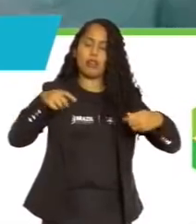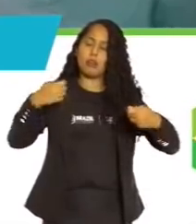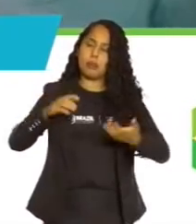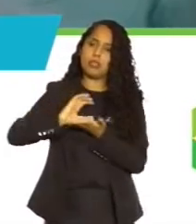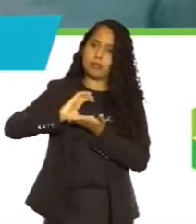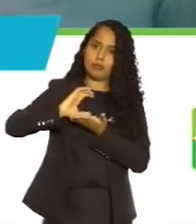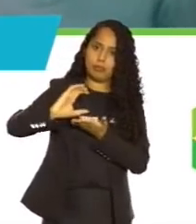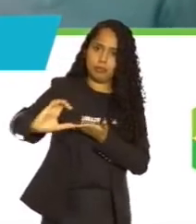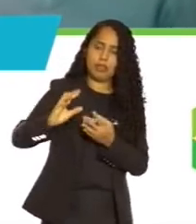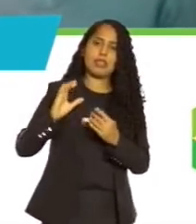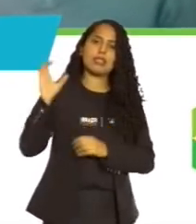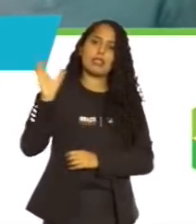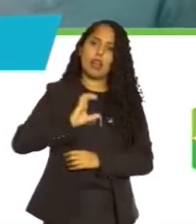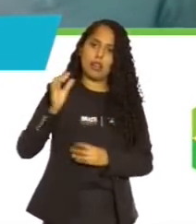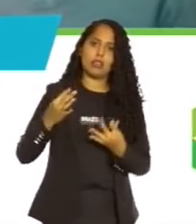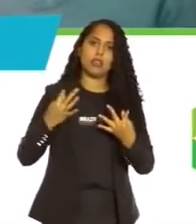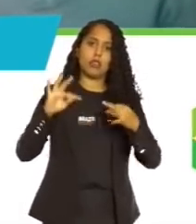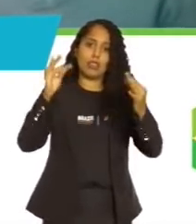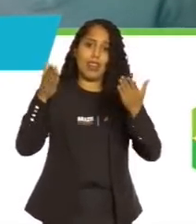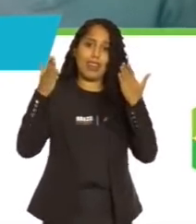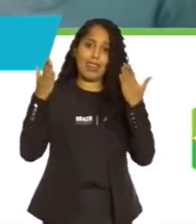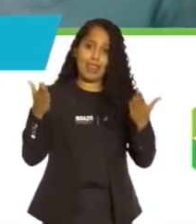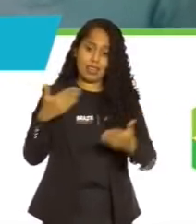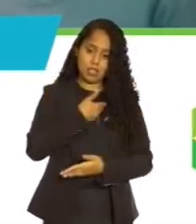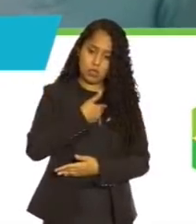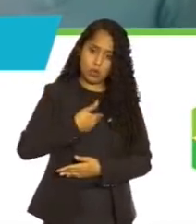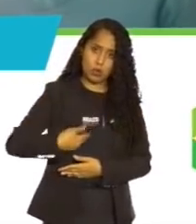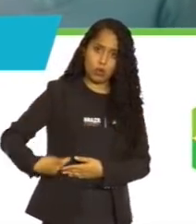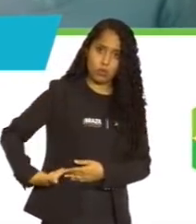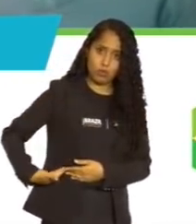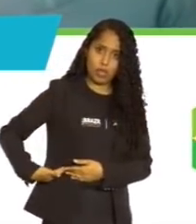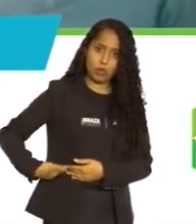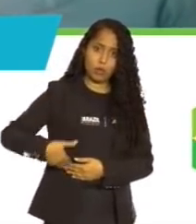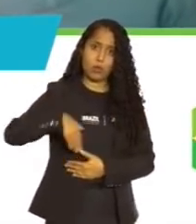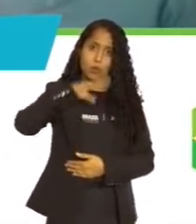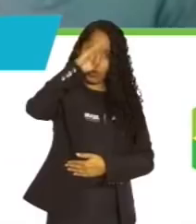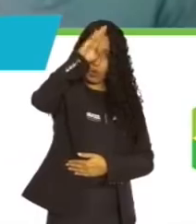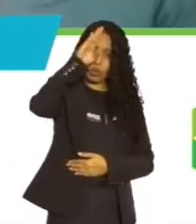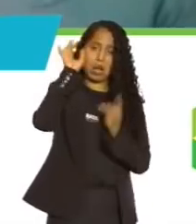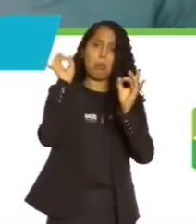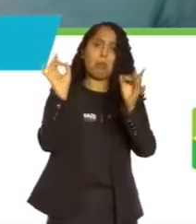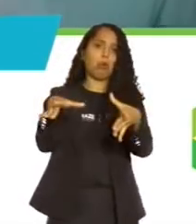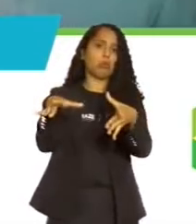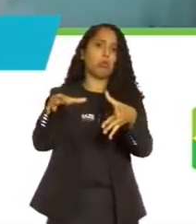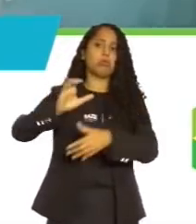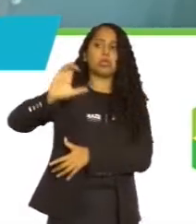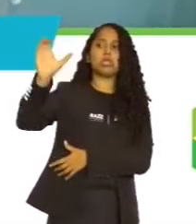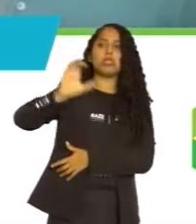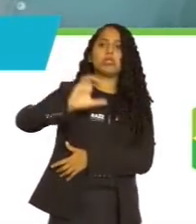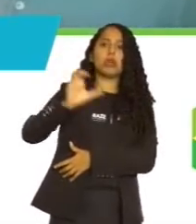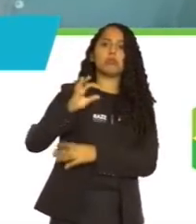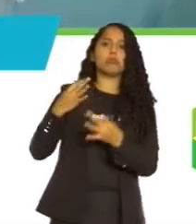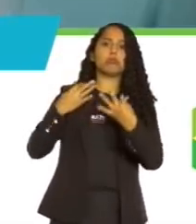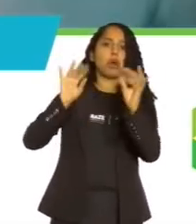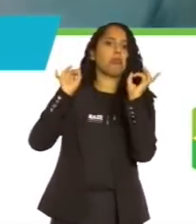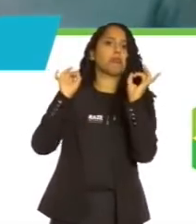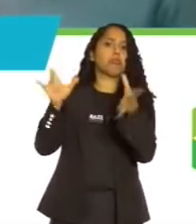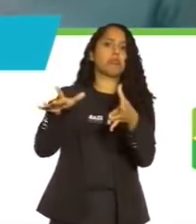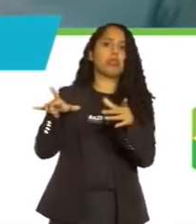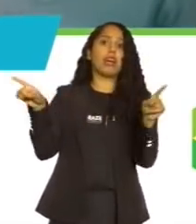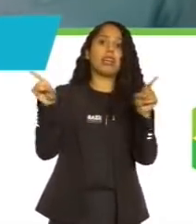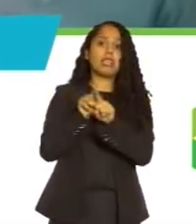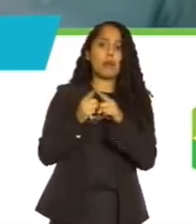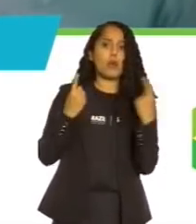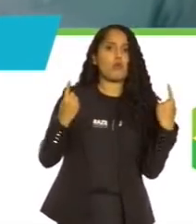e tecnologia. E este governo, o governo Bolsonaro, Hussein, abandonou a ciência e a tecnologia. Aliás, ameaça